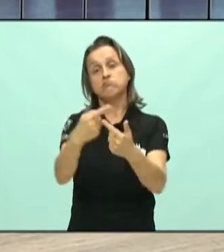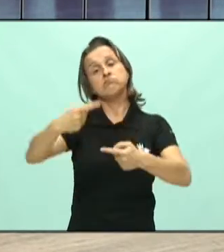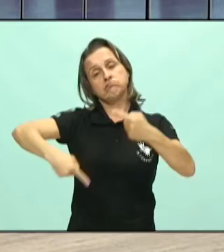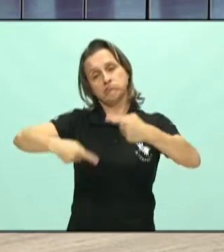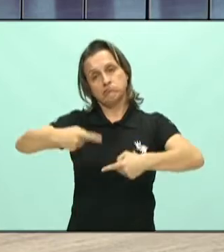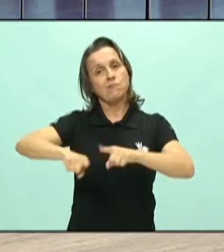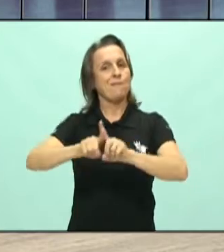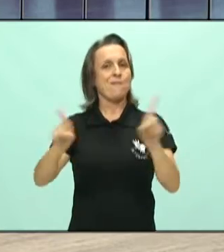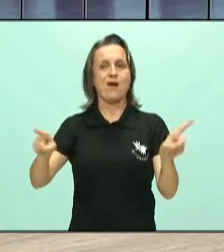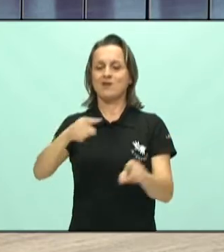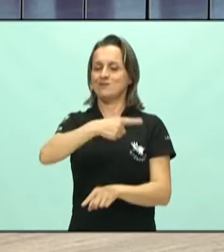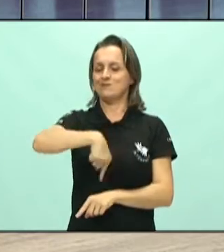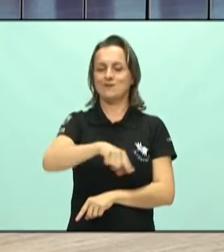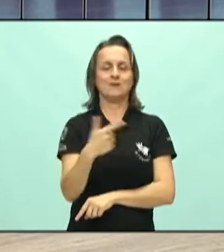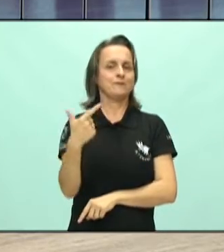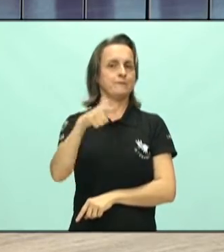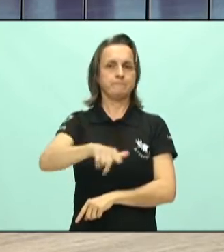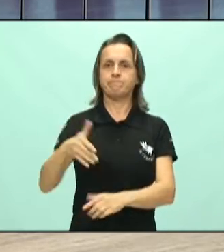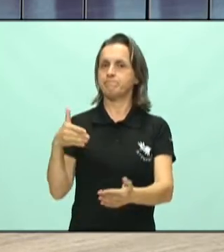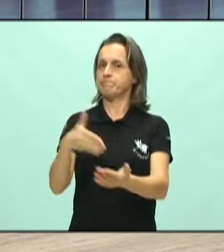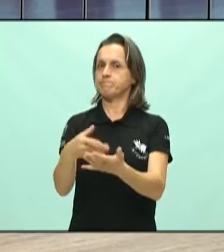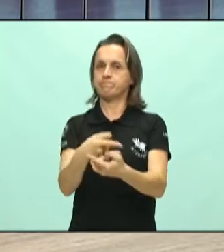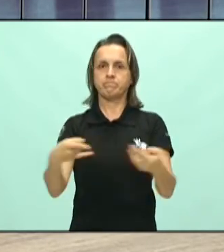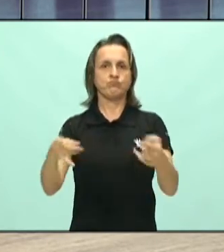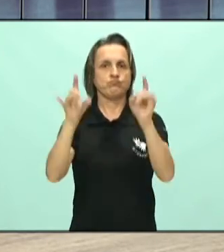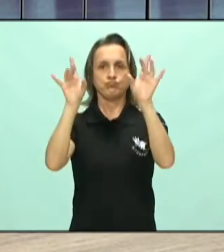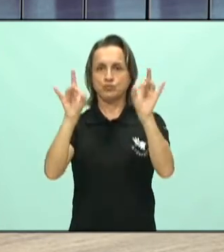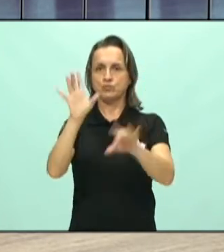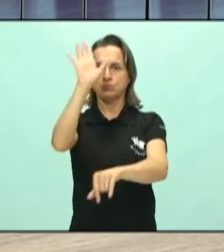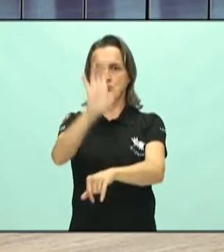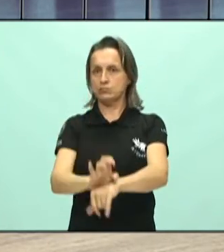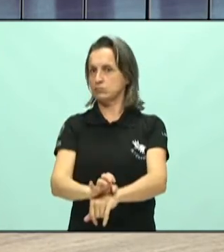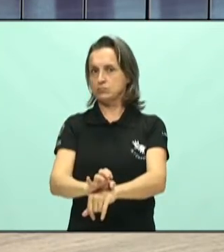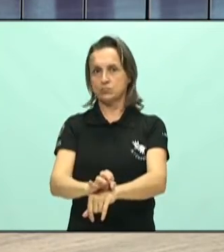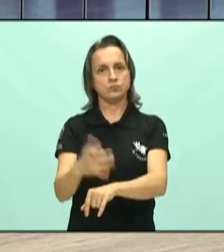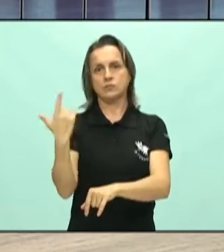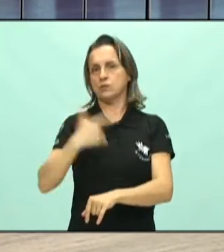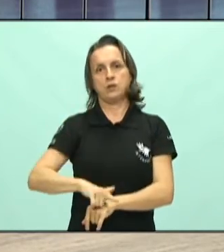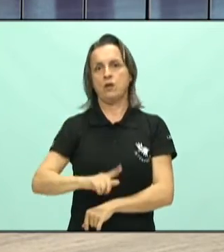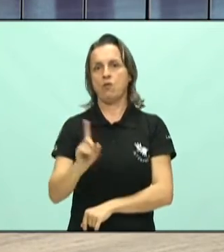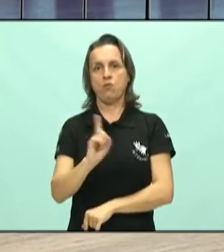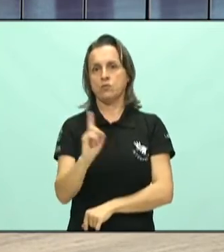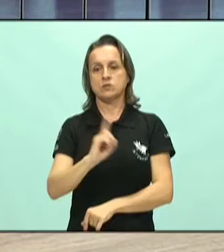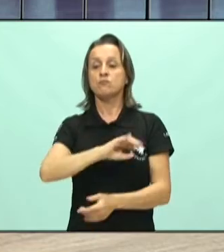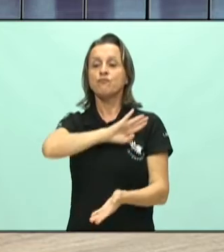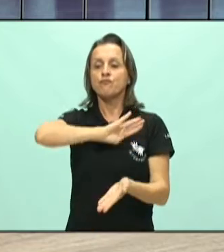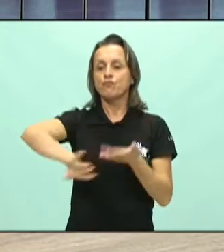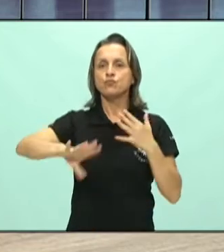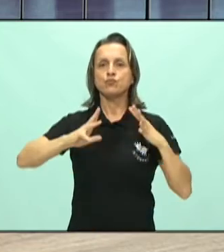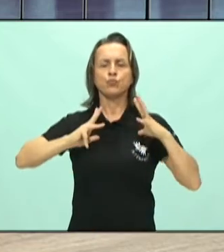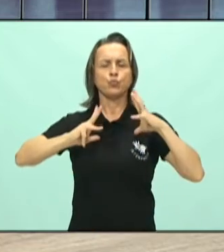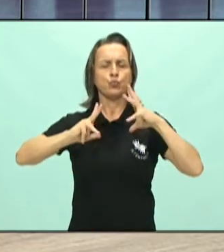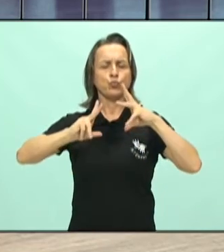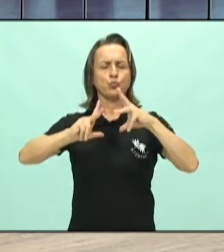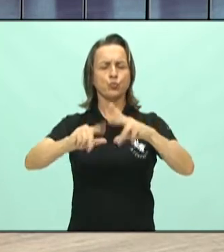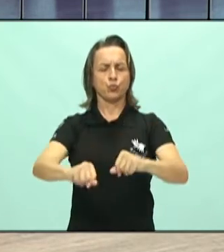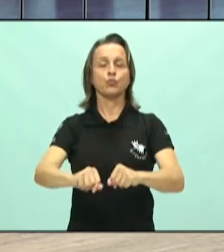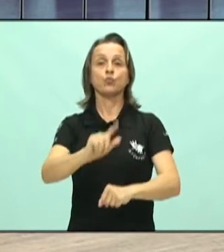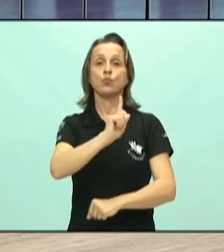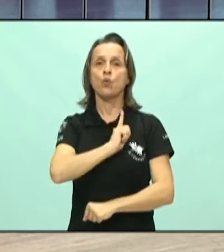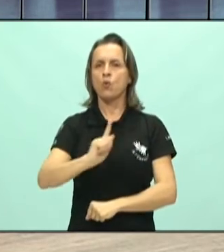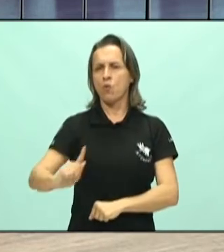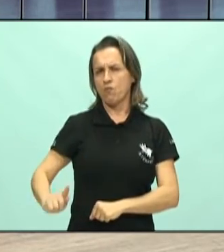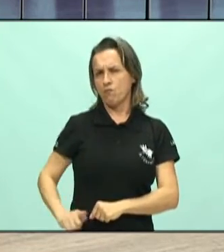que esse limite do cheque especial do nosso estado, manter ele. A princípio foi retirado todos os itens e governos